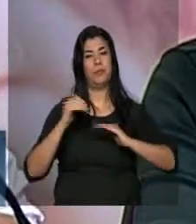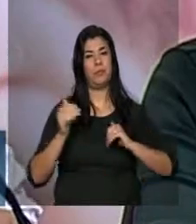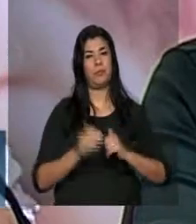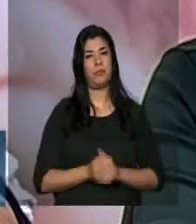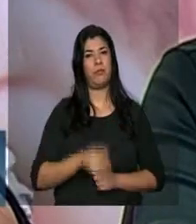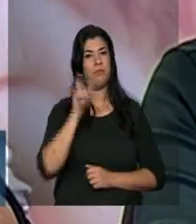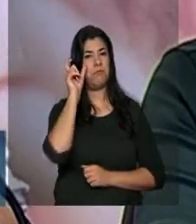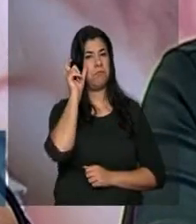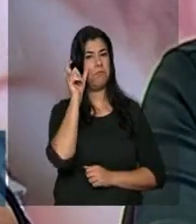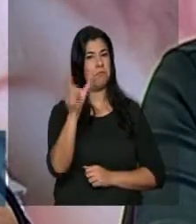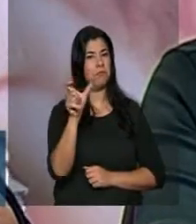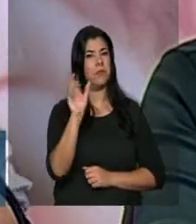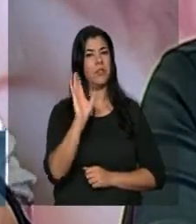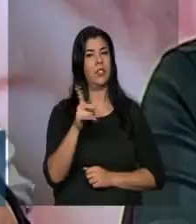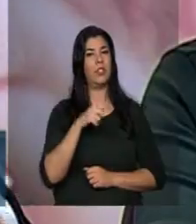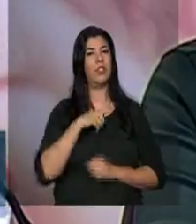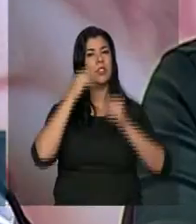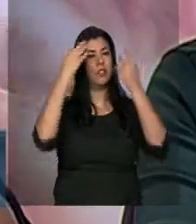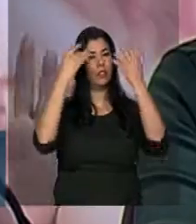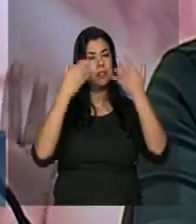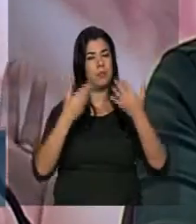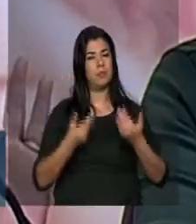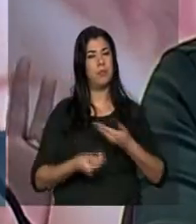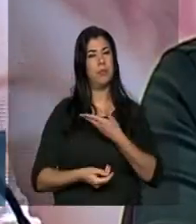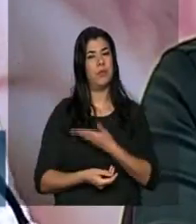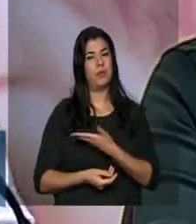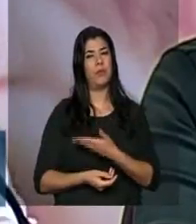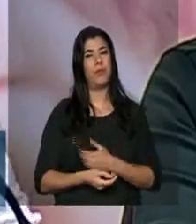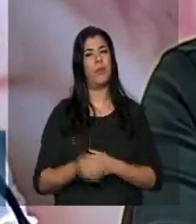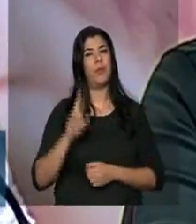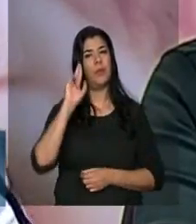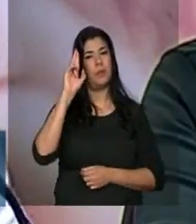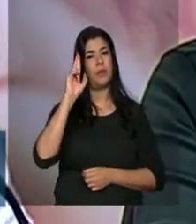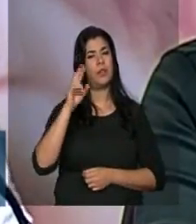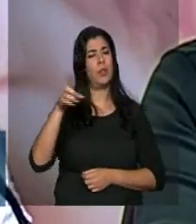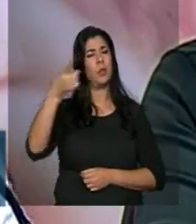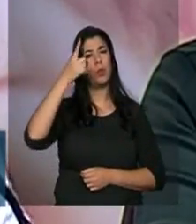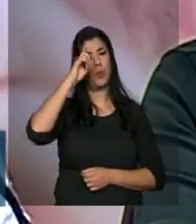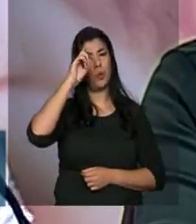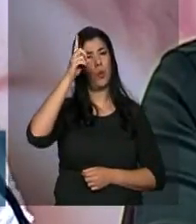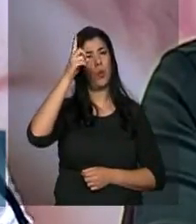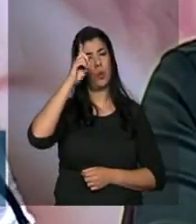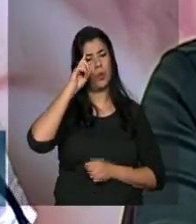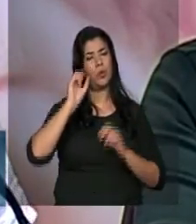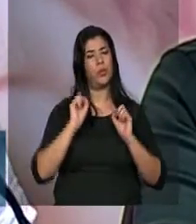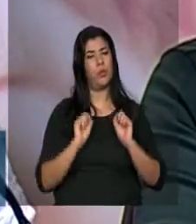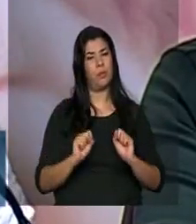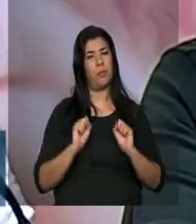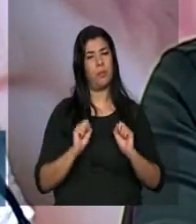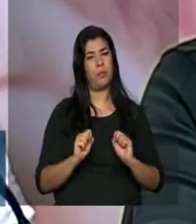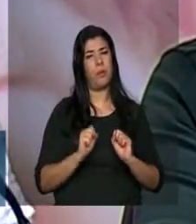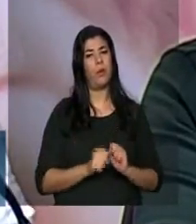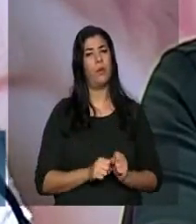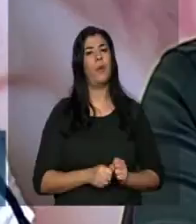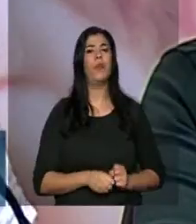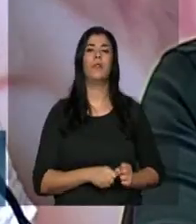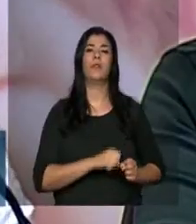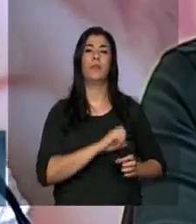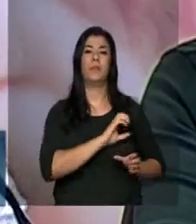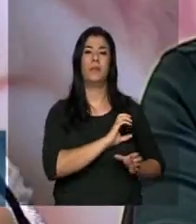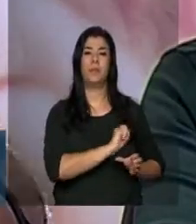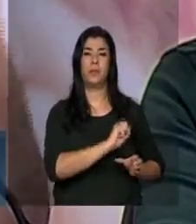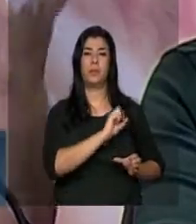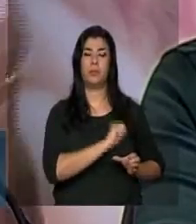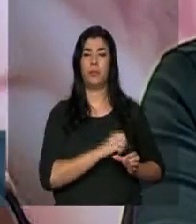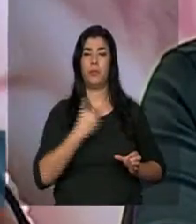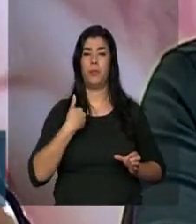chamando a atenção, como disse nossa embaixadora, todo dia é dia de doar leite humano, né? Mas é fundamental quando a gente